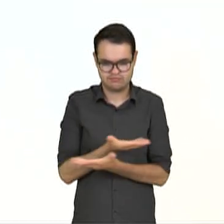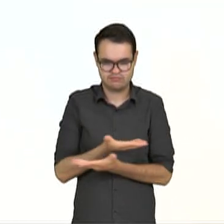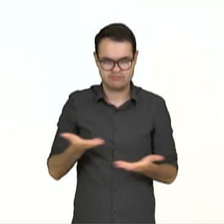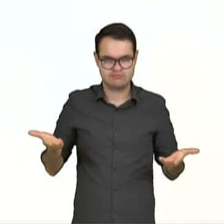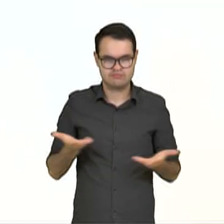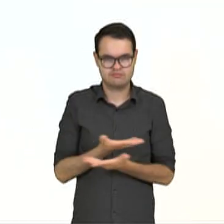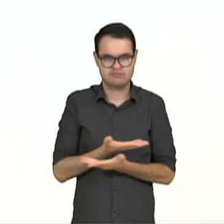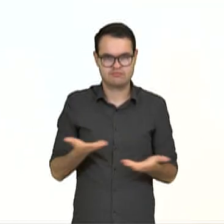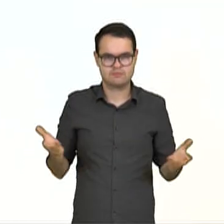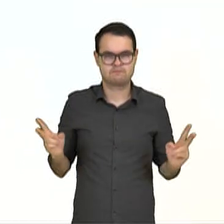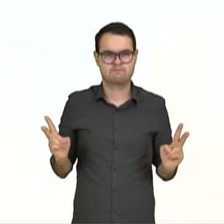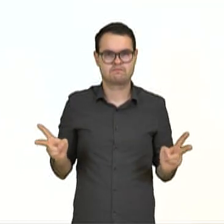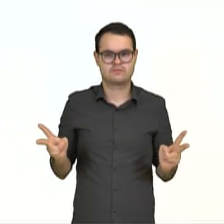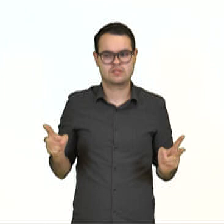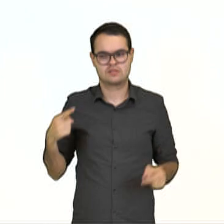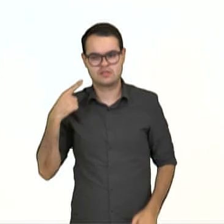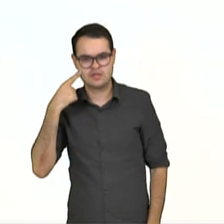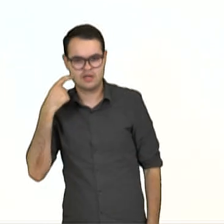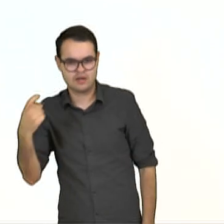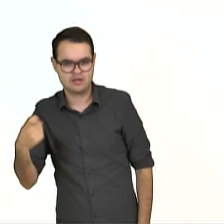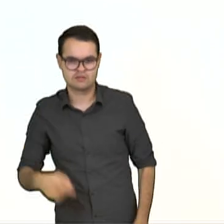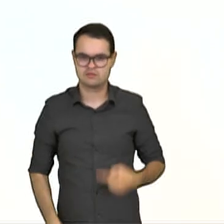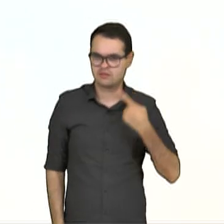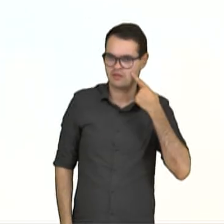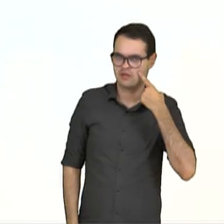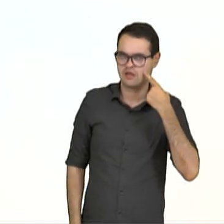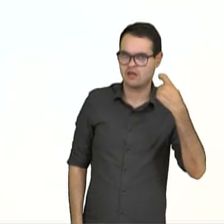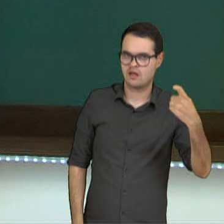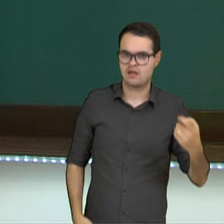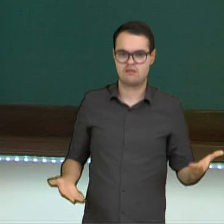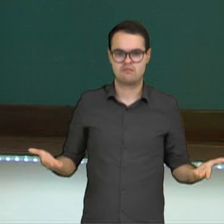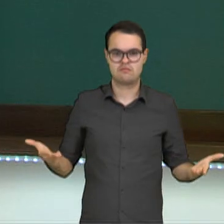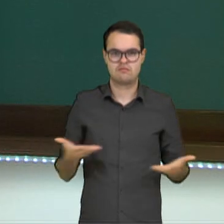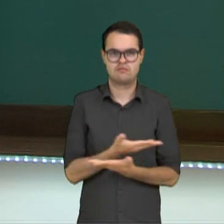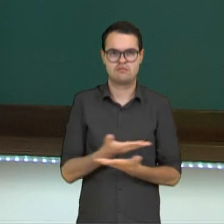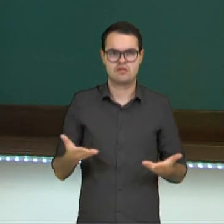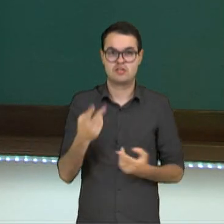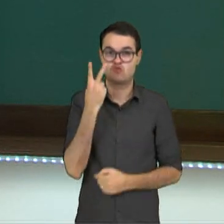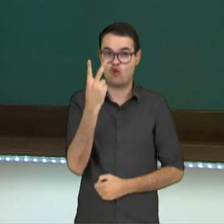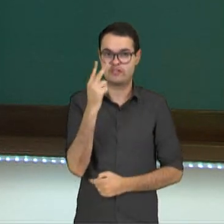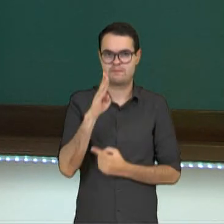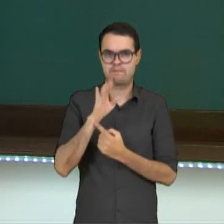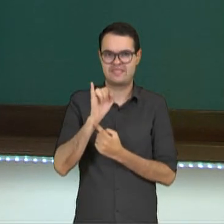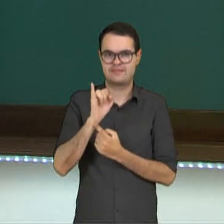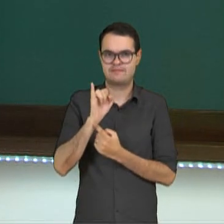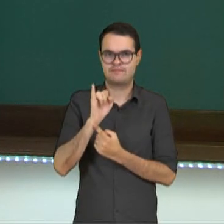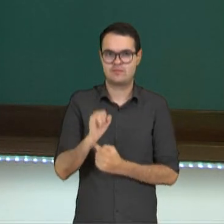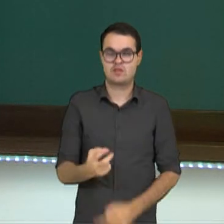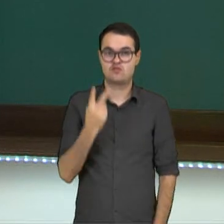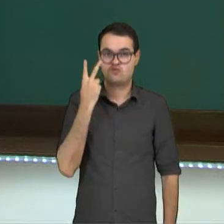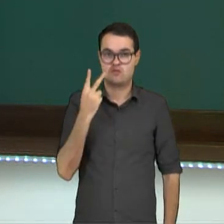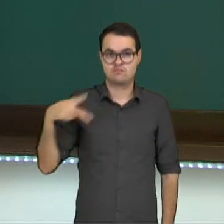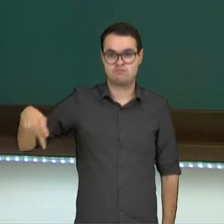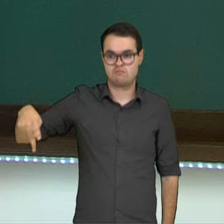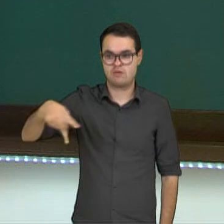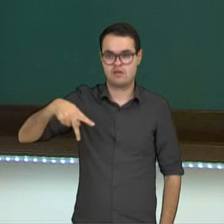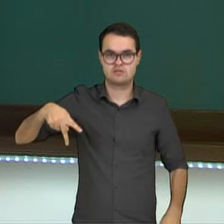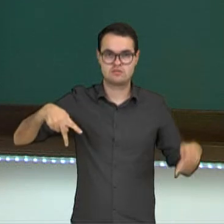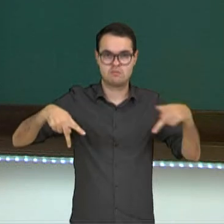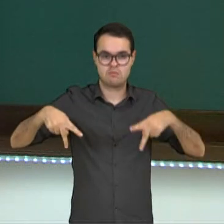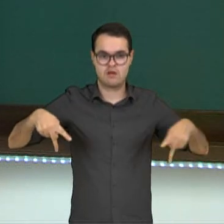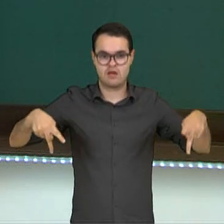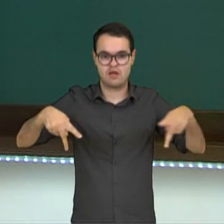em variados interesses. Qual o acordo ali? Bilateral, dois países